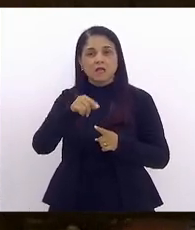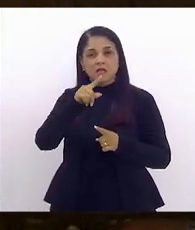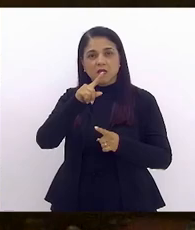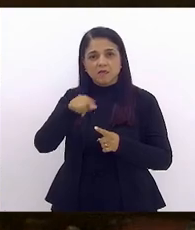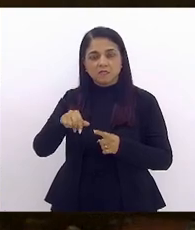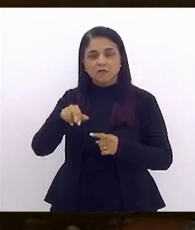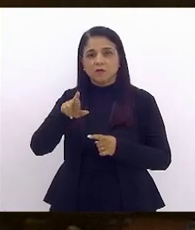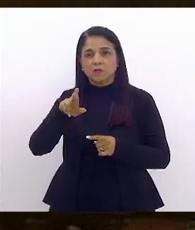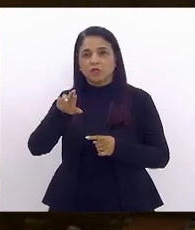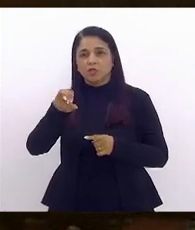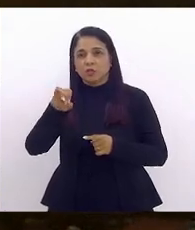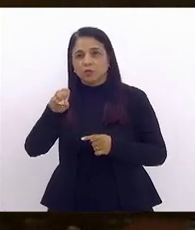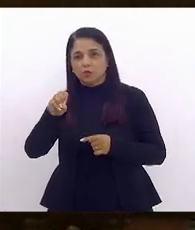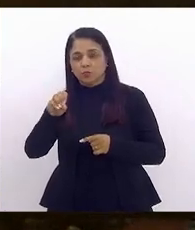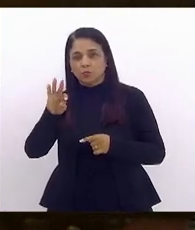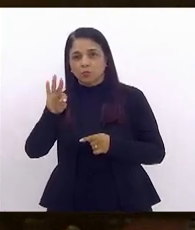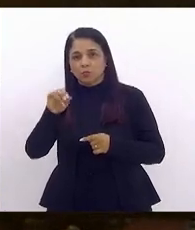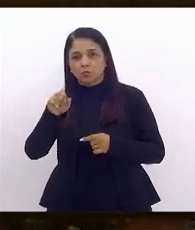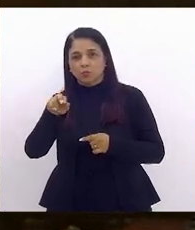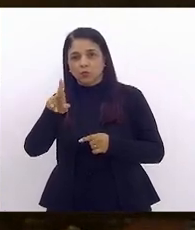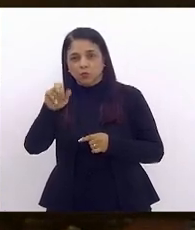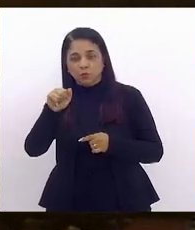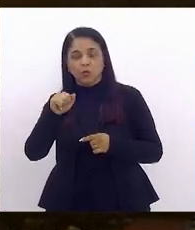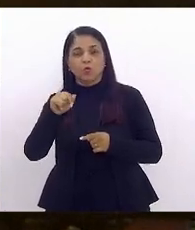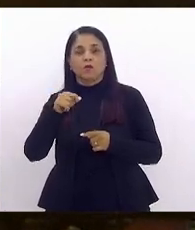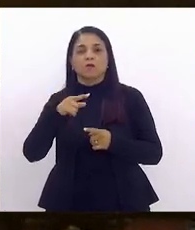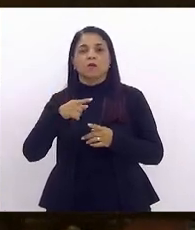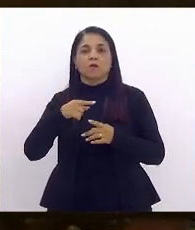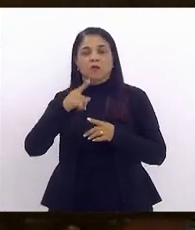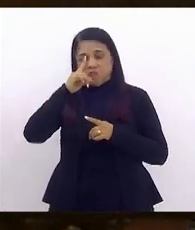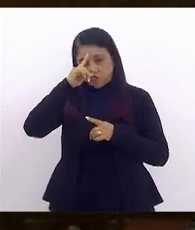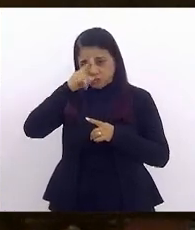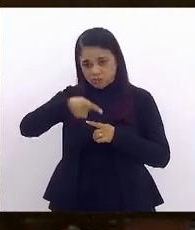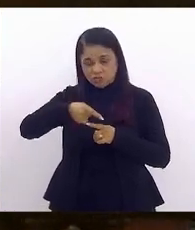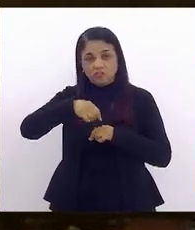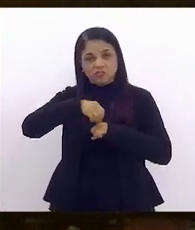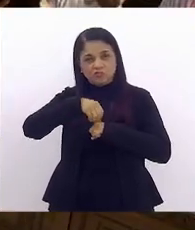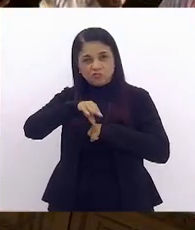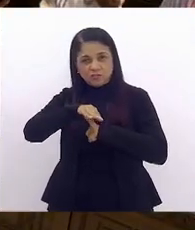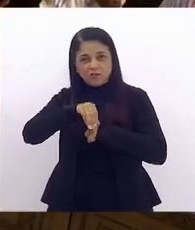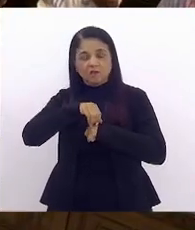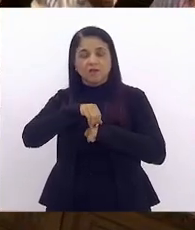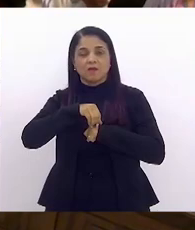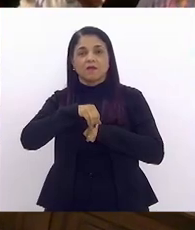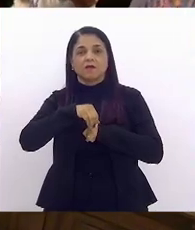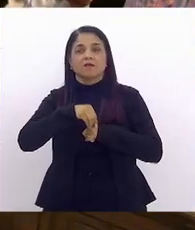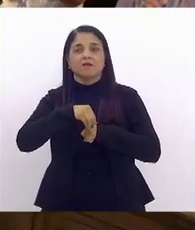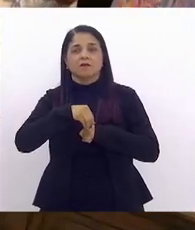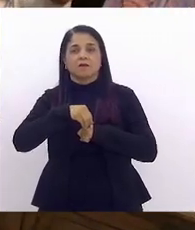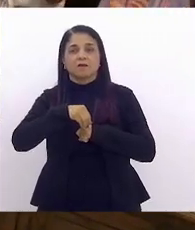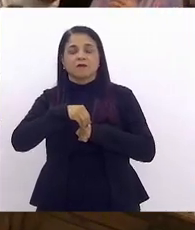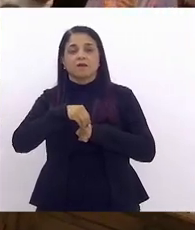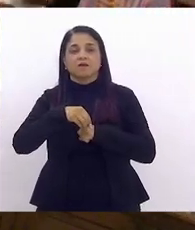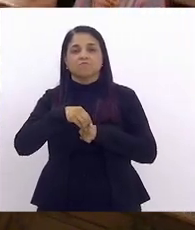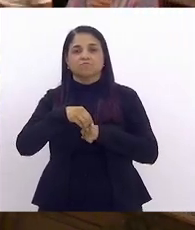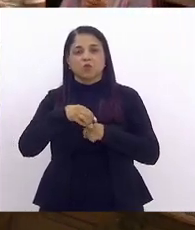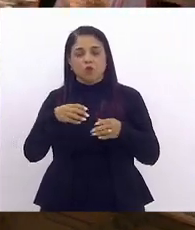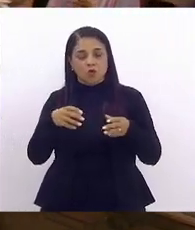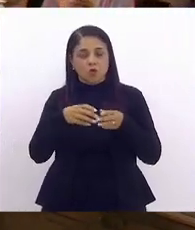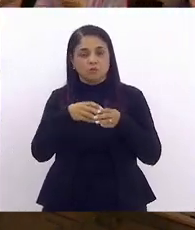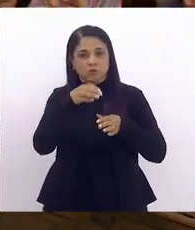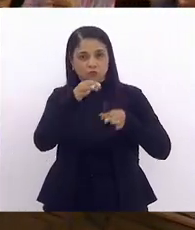Tu indicar a comissão julgadora. Quem indica a comissão julgadora é as